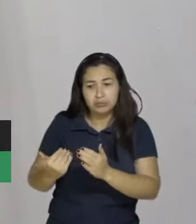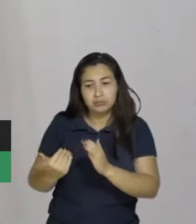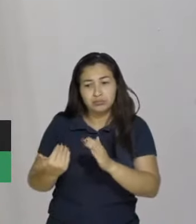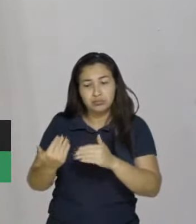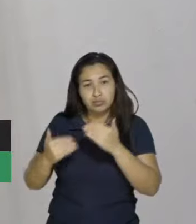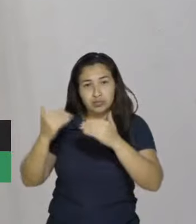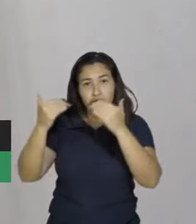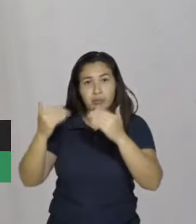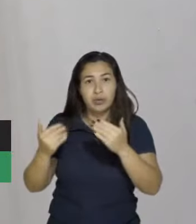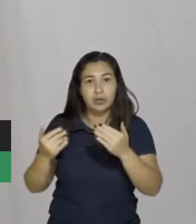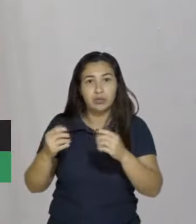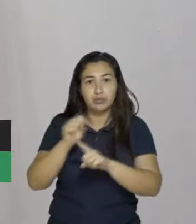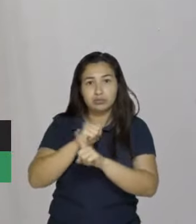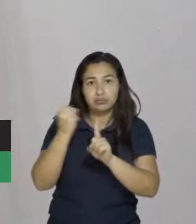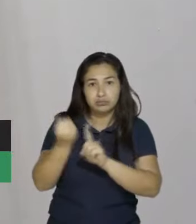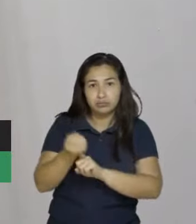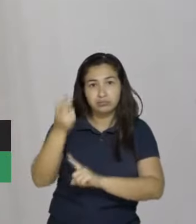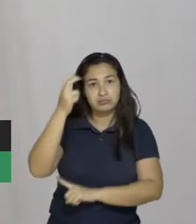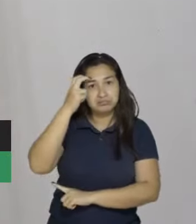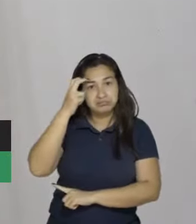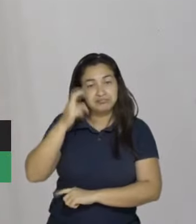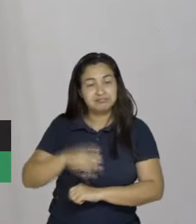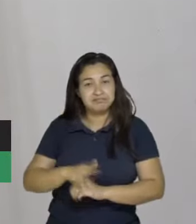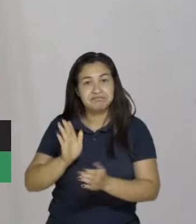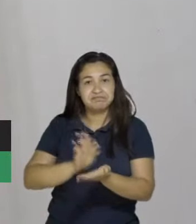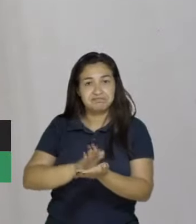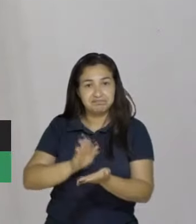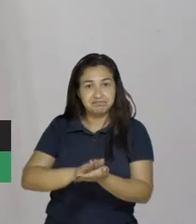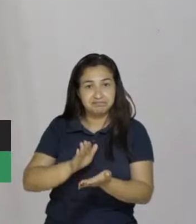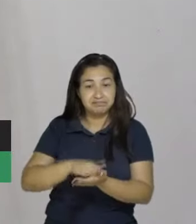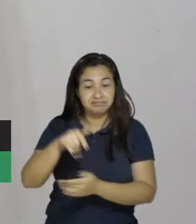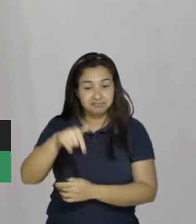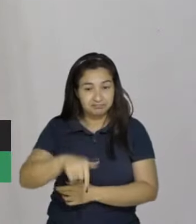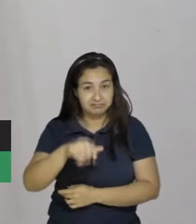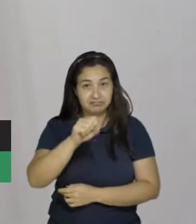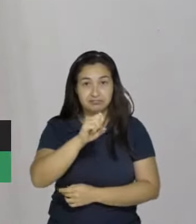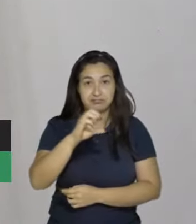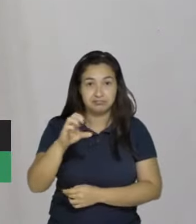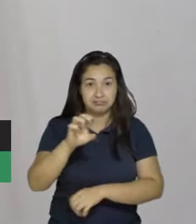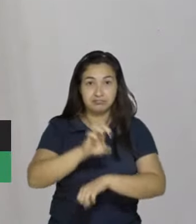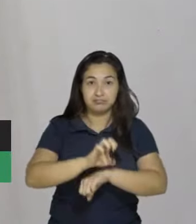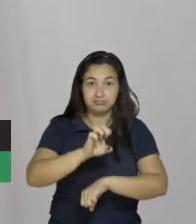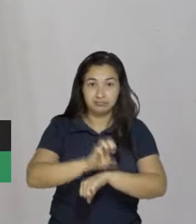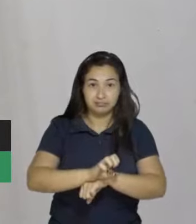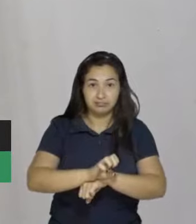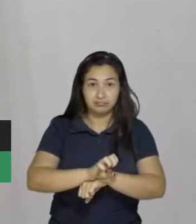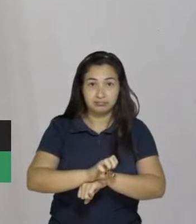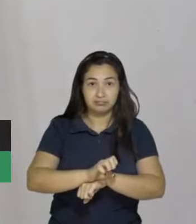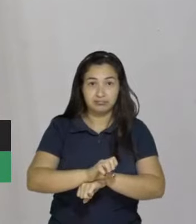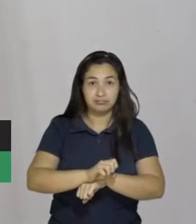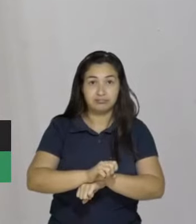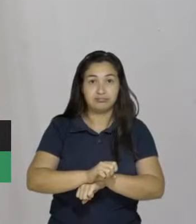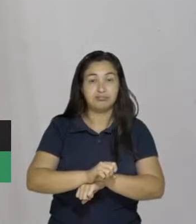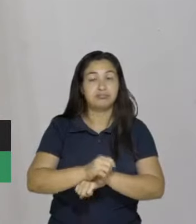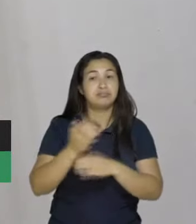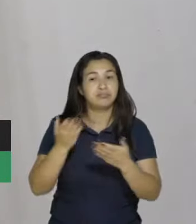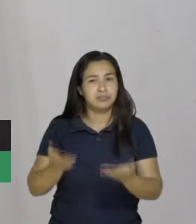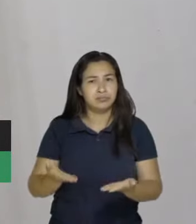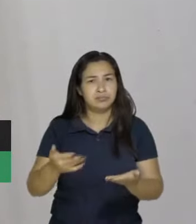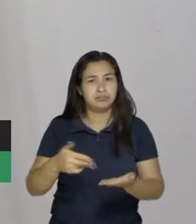e cultural. Então, quero parabenizar, quero dizer que o nosso estado é um estado pulsante no que se